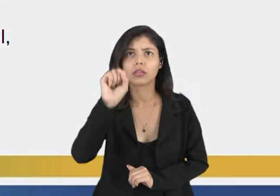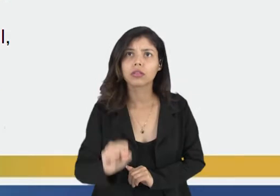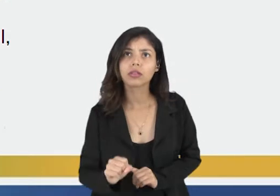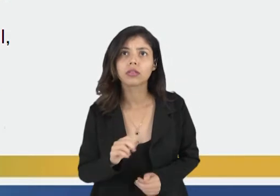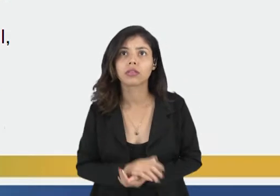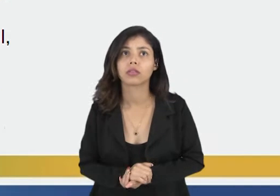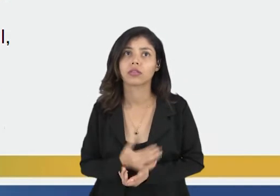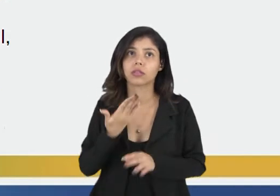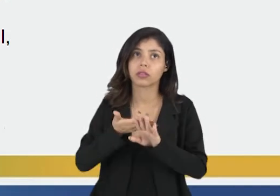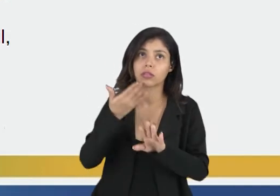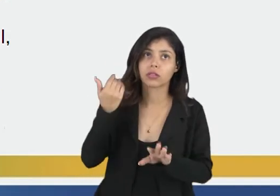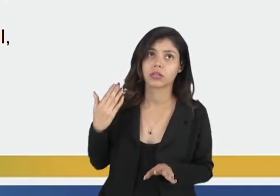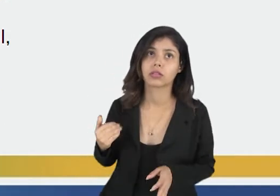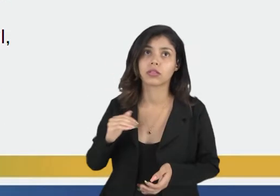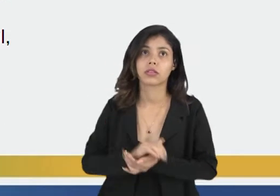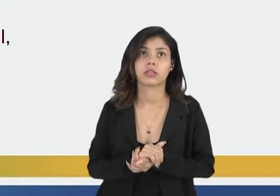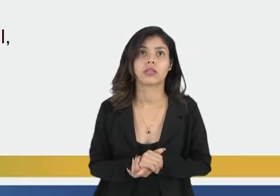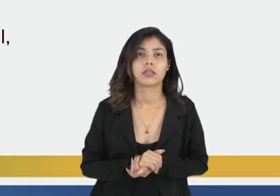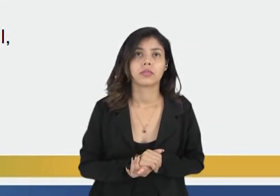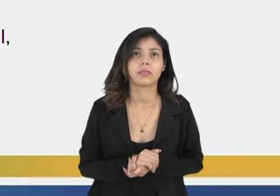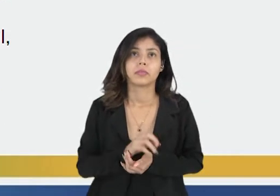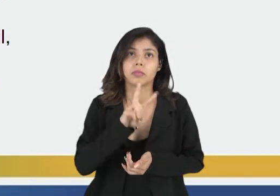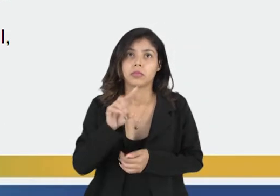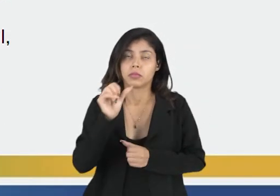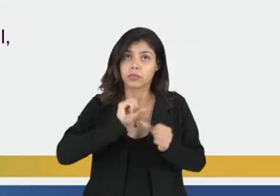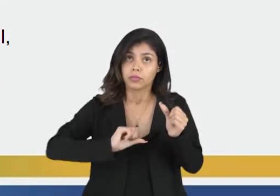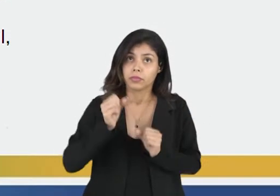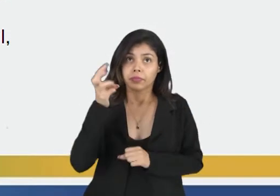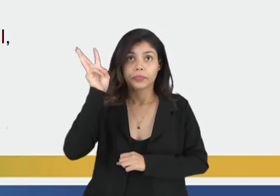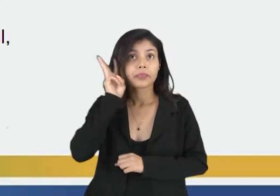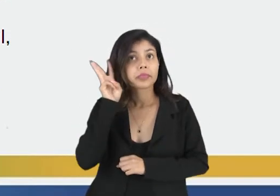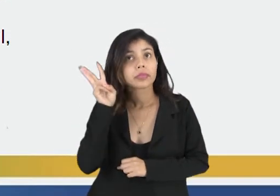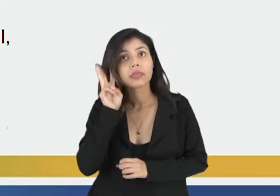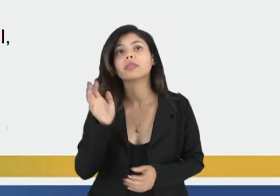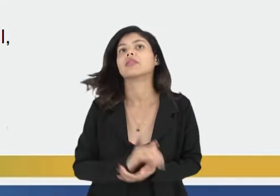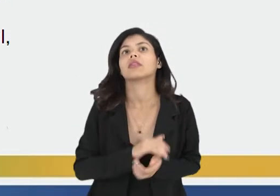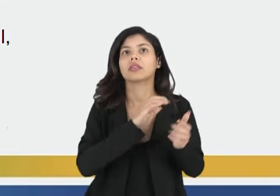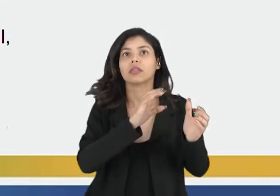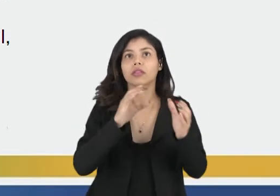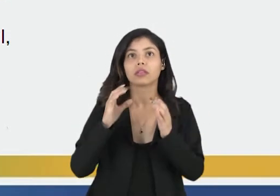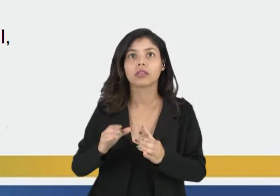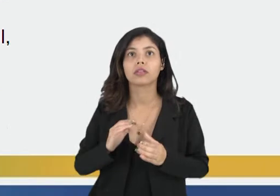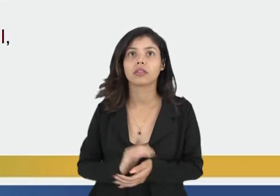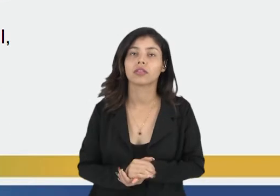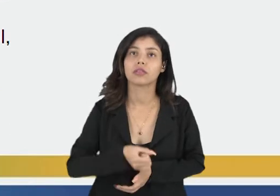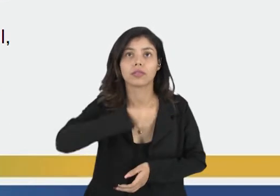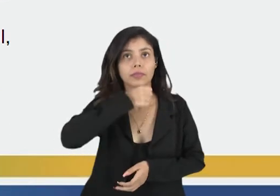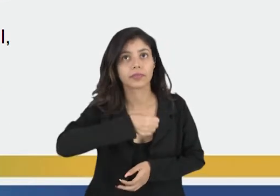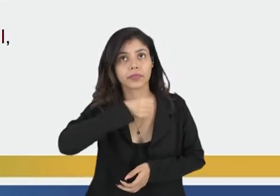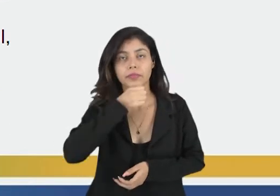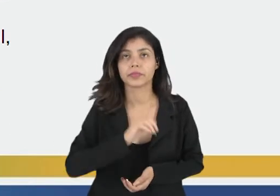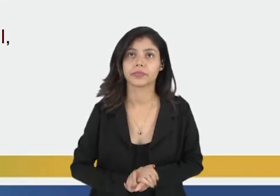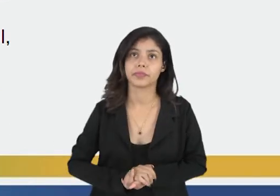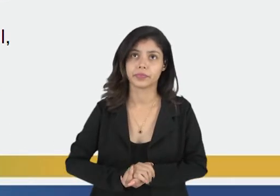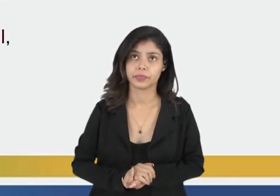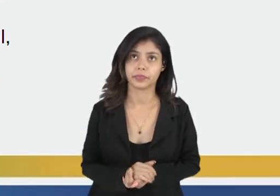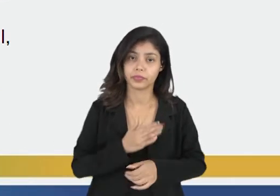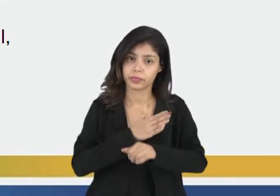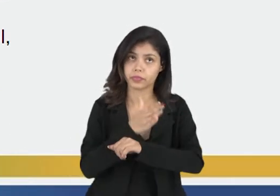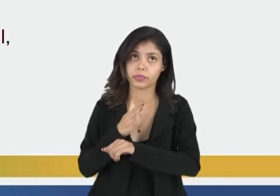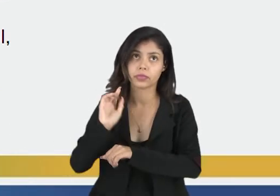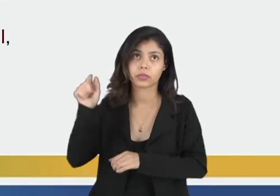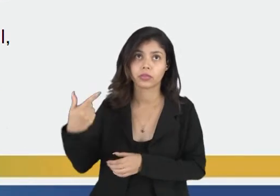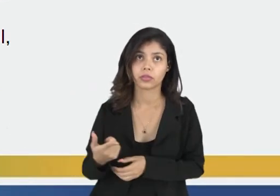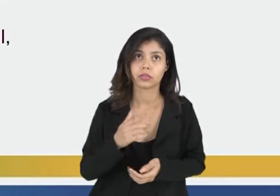Sul. Ex-moradora do Lins, Kathleen havia se mudado e nesta terça-feira foi ao bairro para visitar a avó,